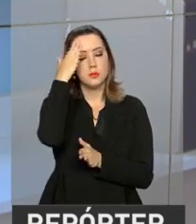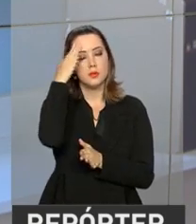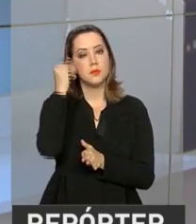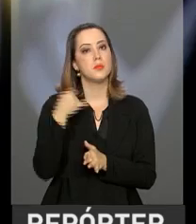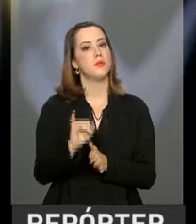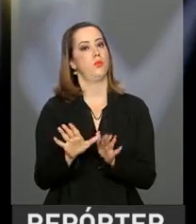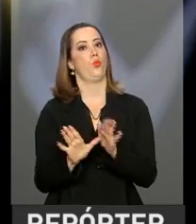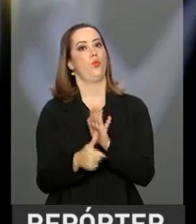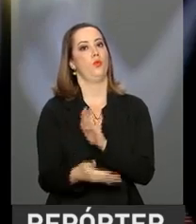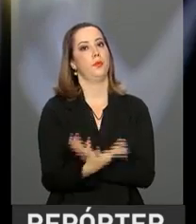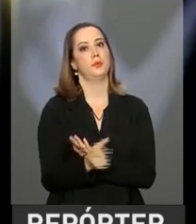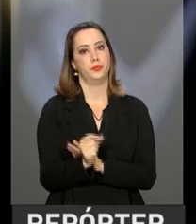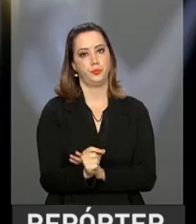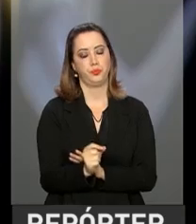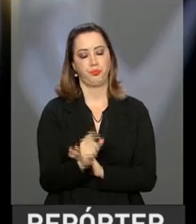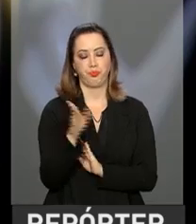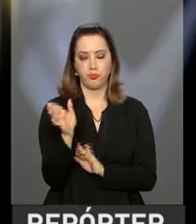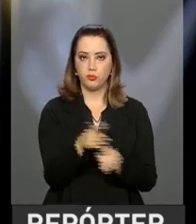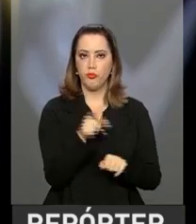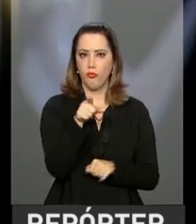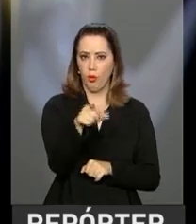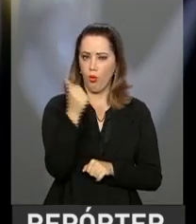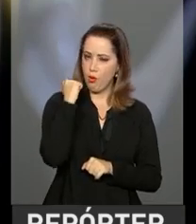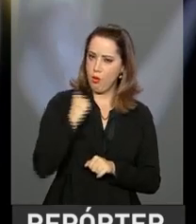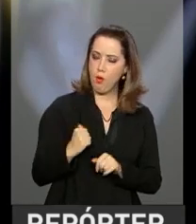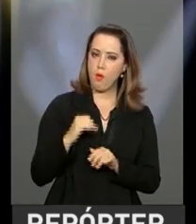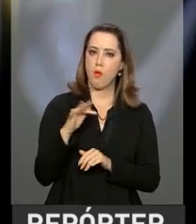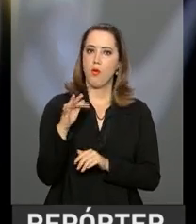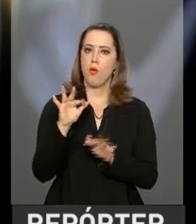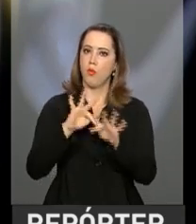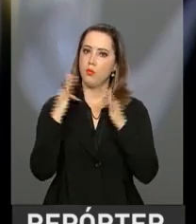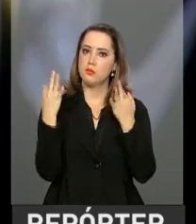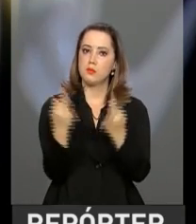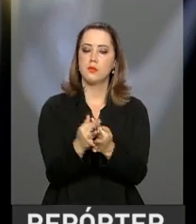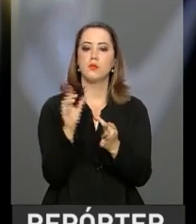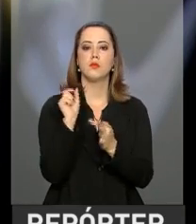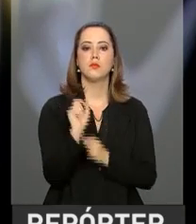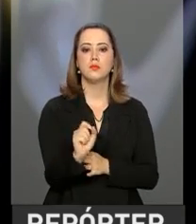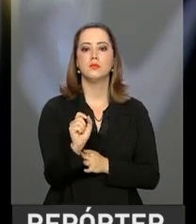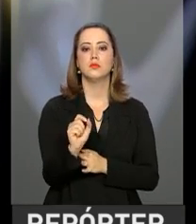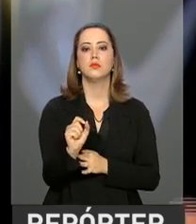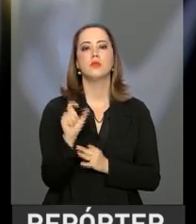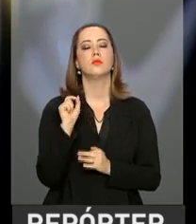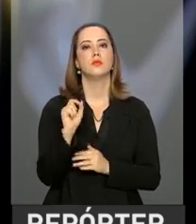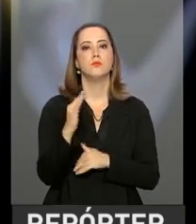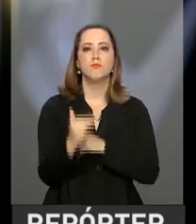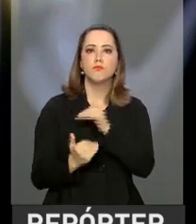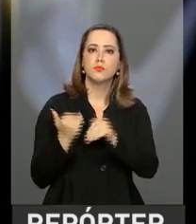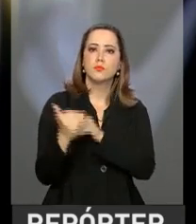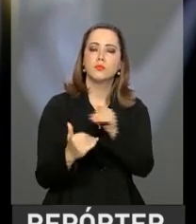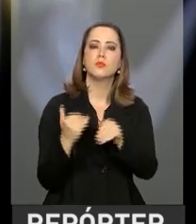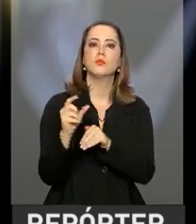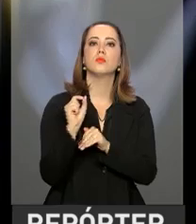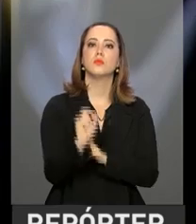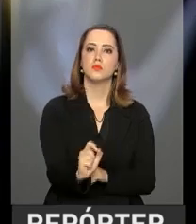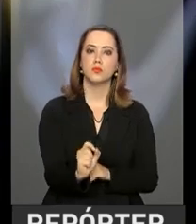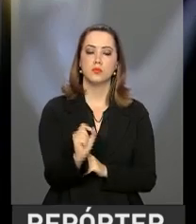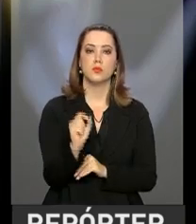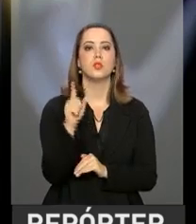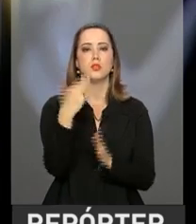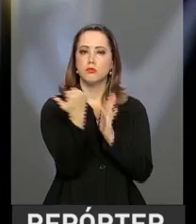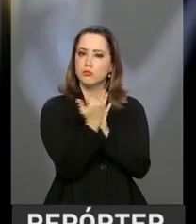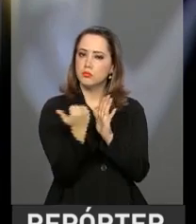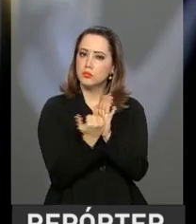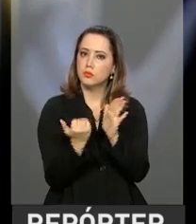precisa programa Bolsa Família como programa de eh benefício e continuado ele é um são